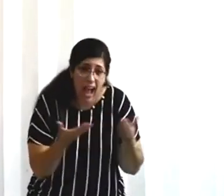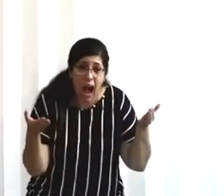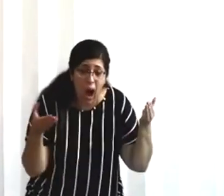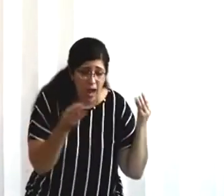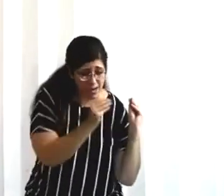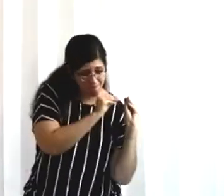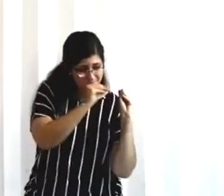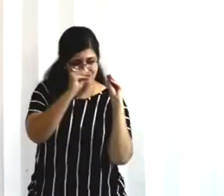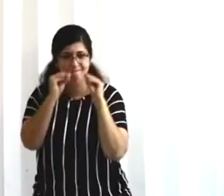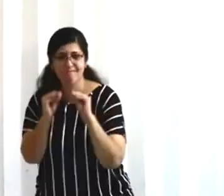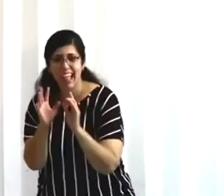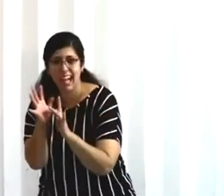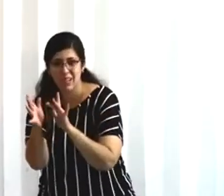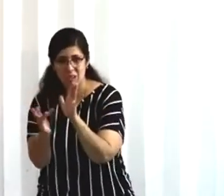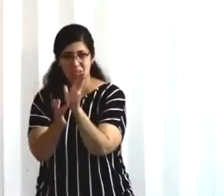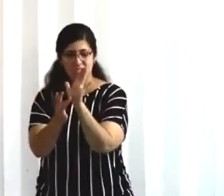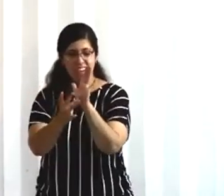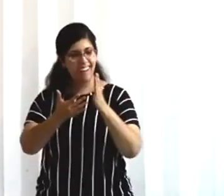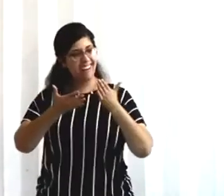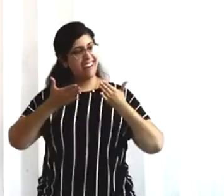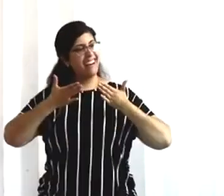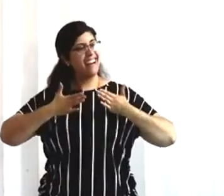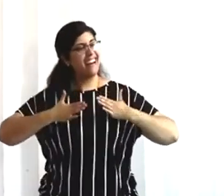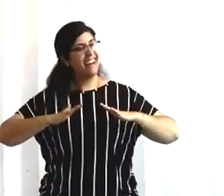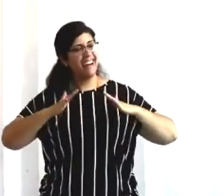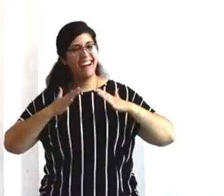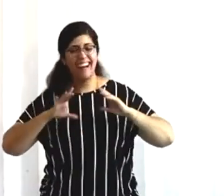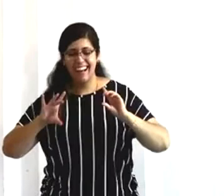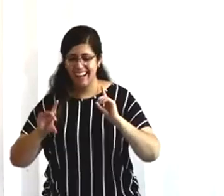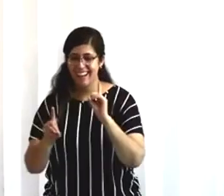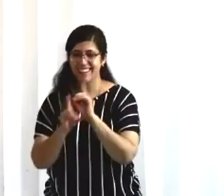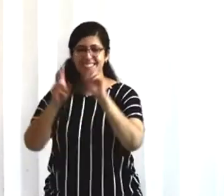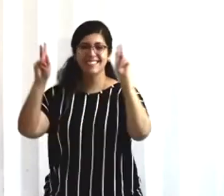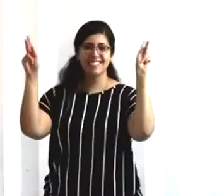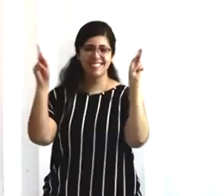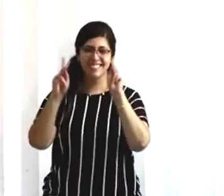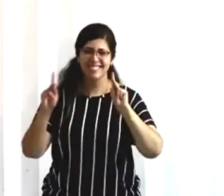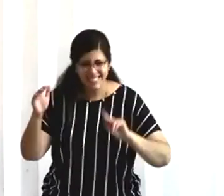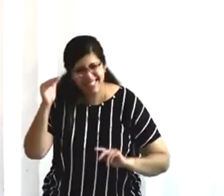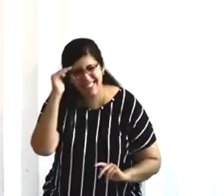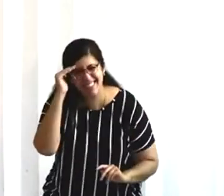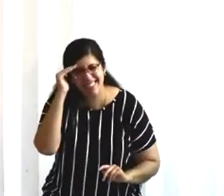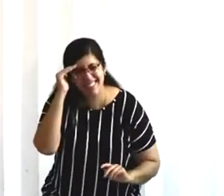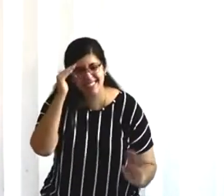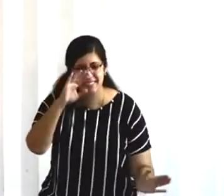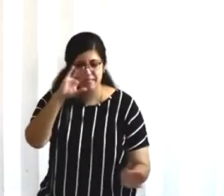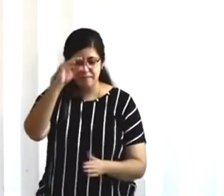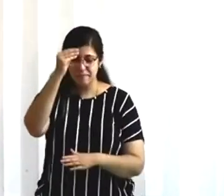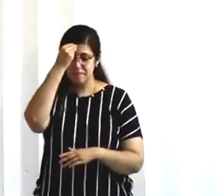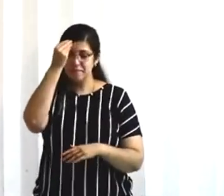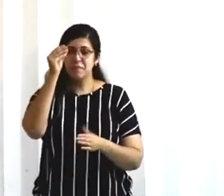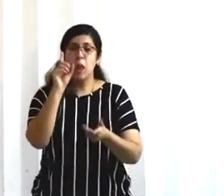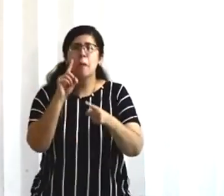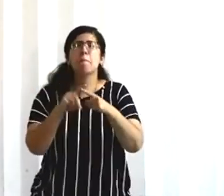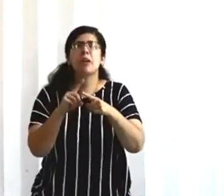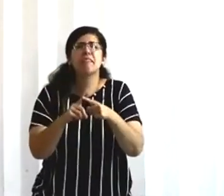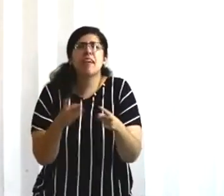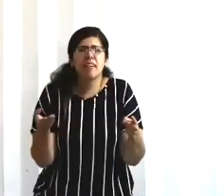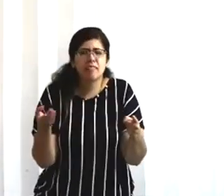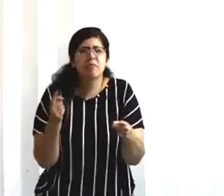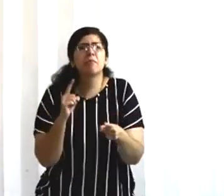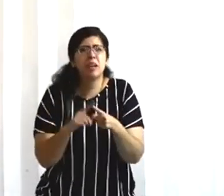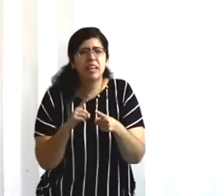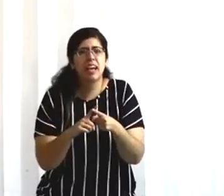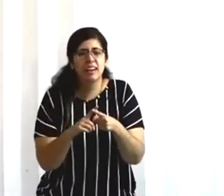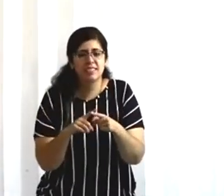há condenação sobre você que é filho de Deus. Por quê? Porque a cruz